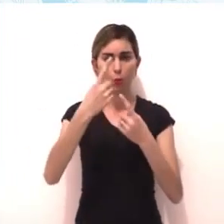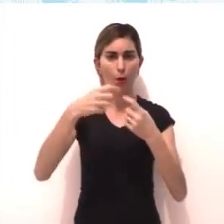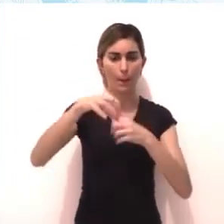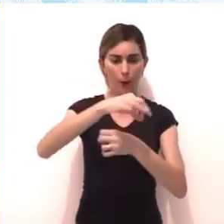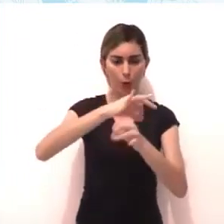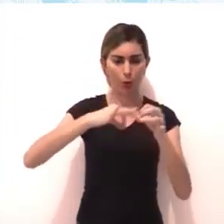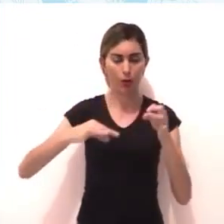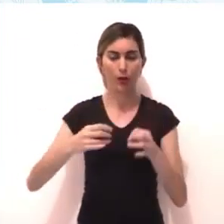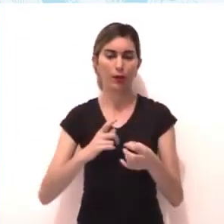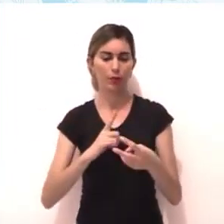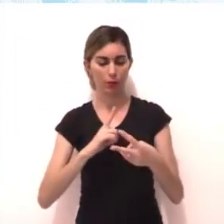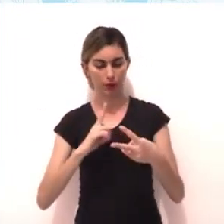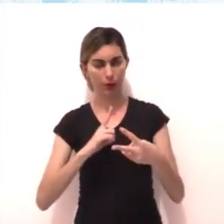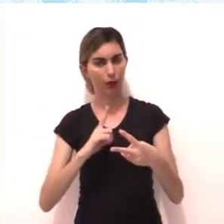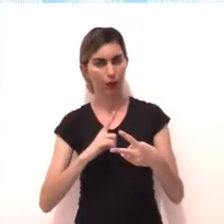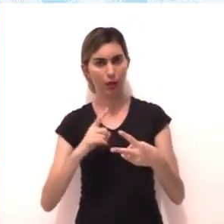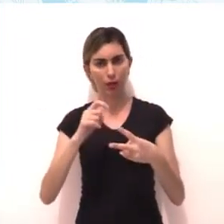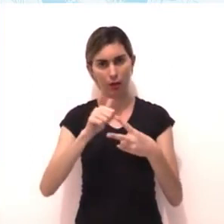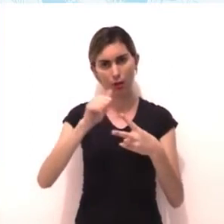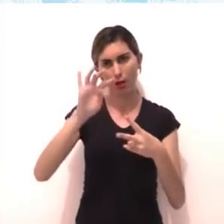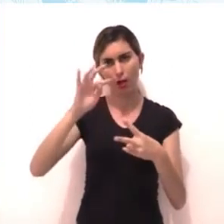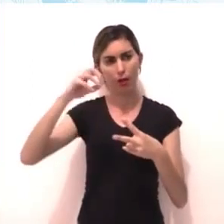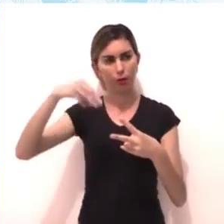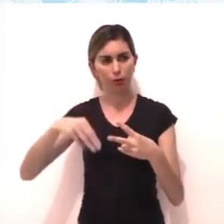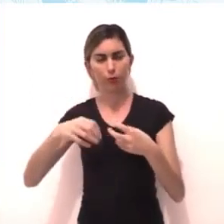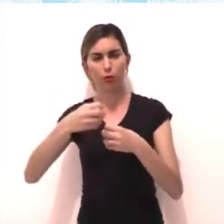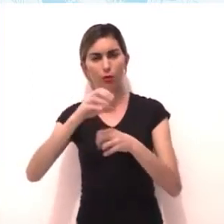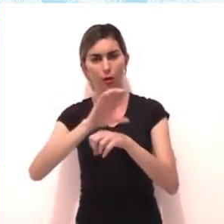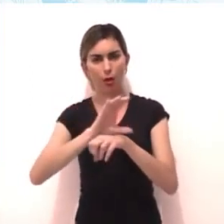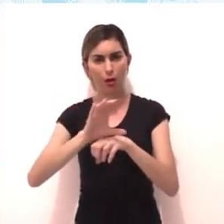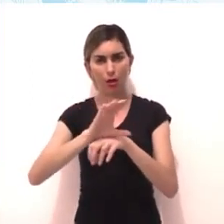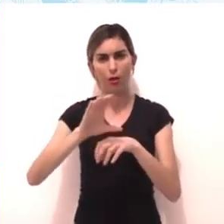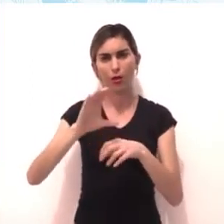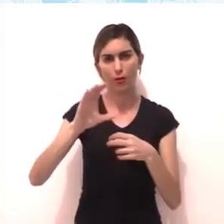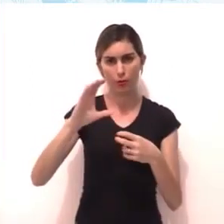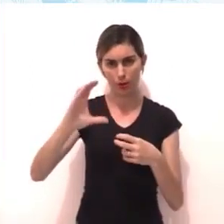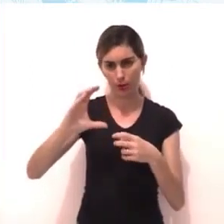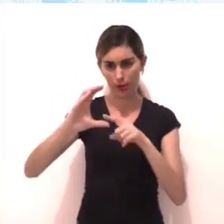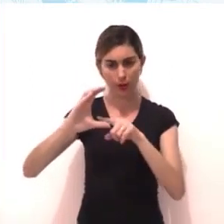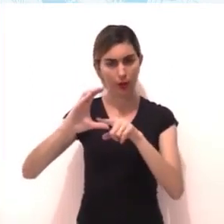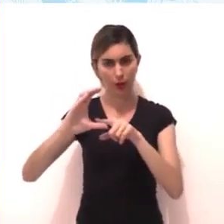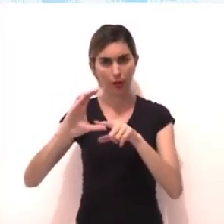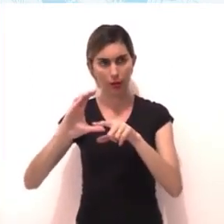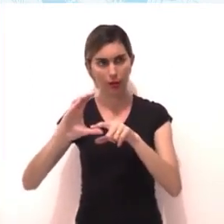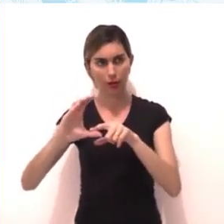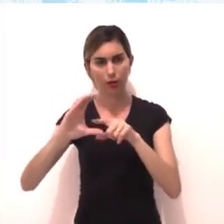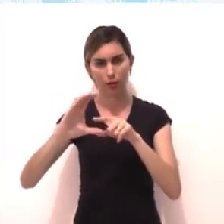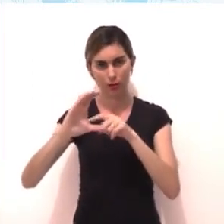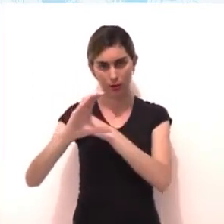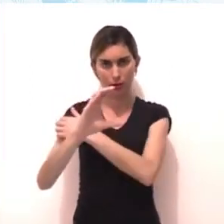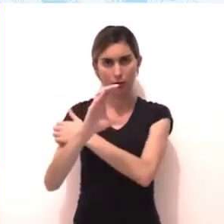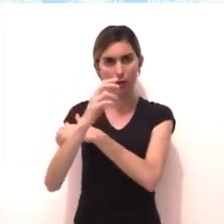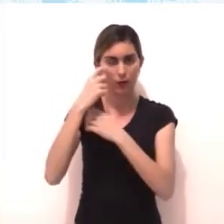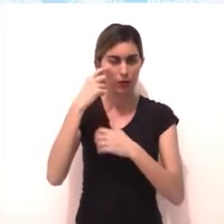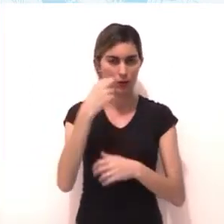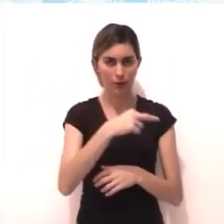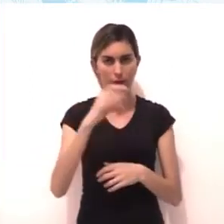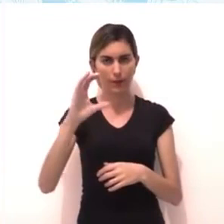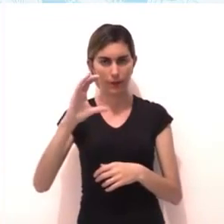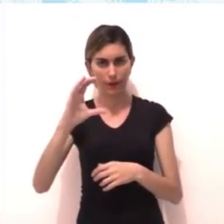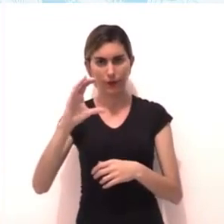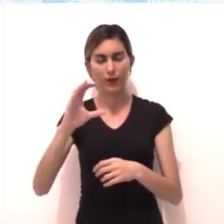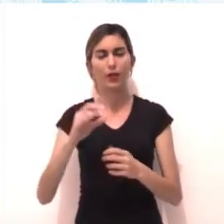molécula que tem um átomo de carbono, que é o C, representado pela letra C. Vocês estão vendo aí